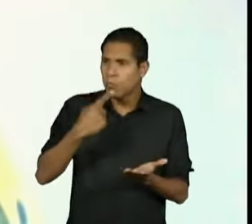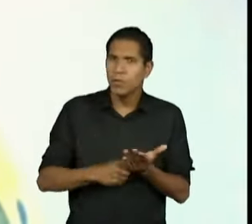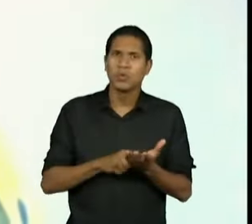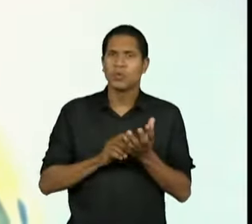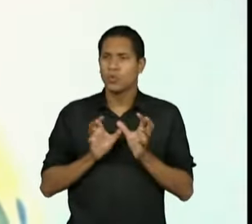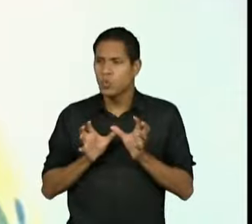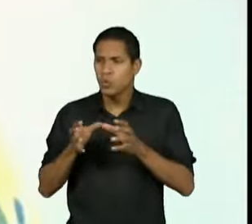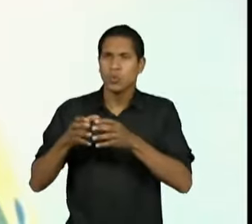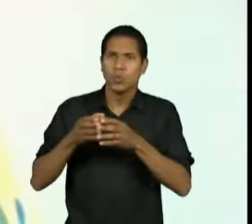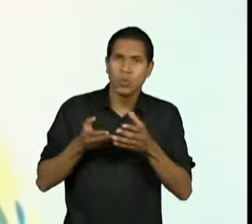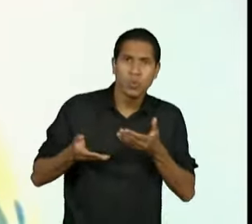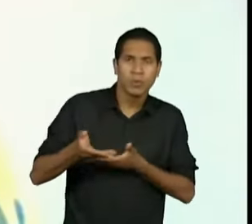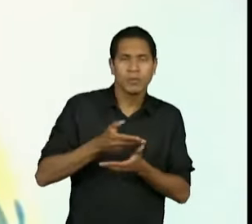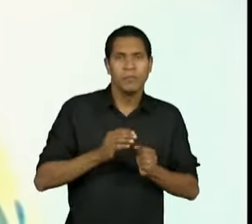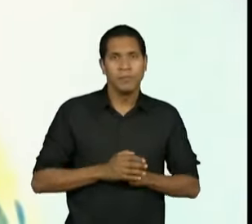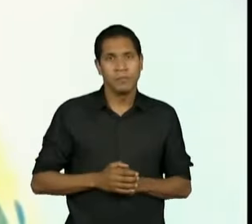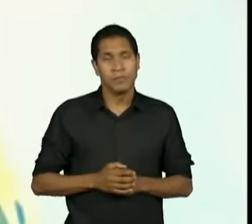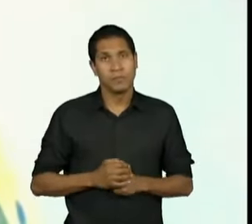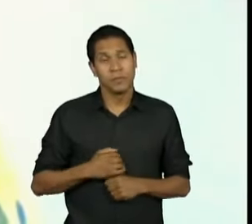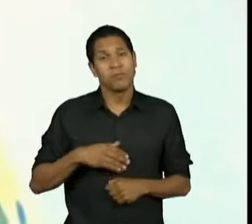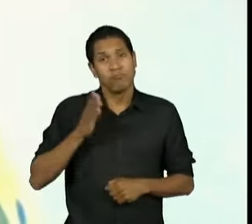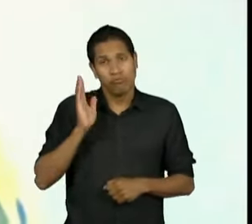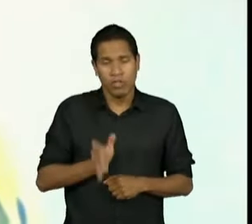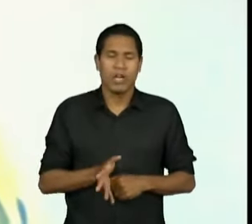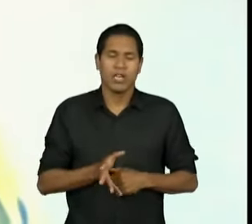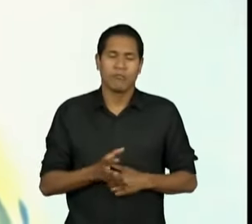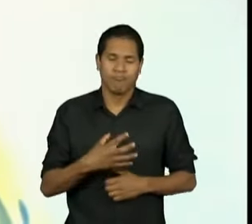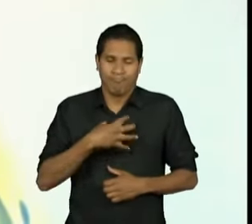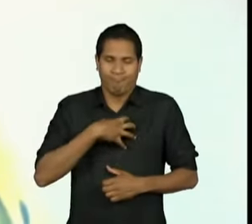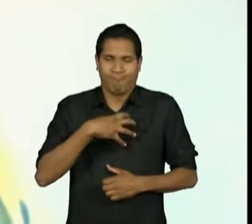coletivo, eu sou formada dentro disso, né?